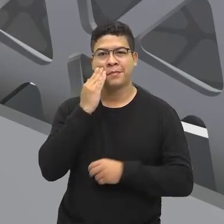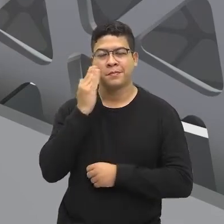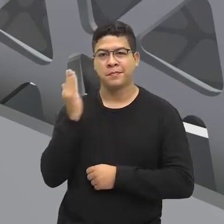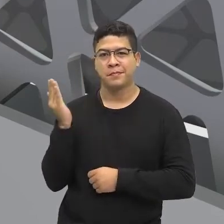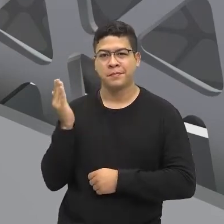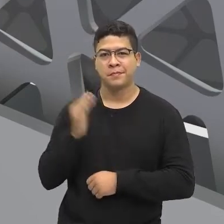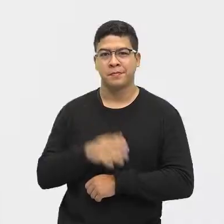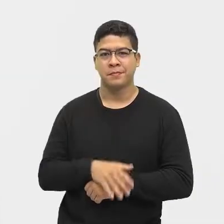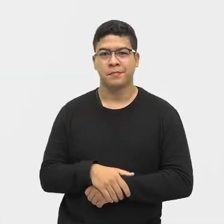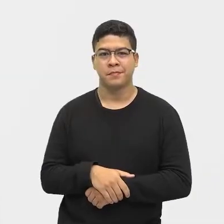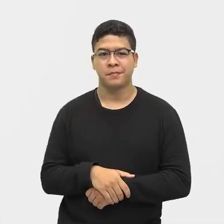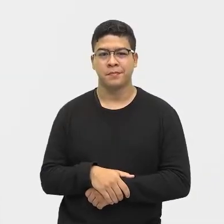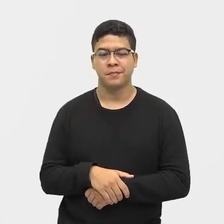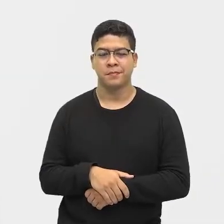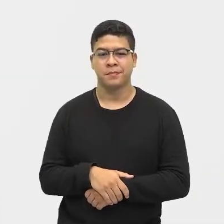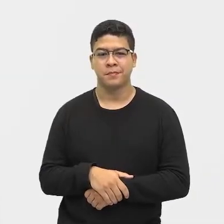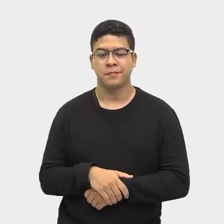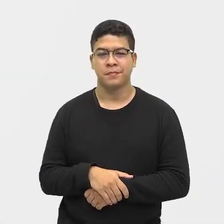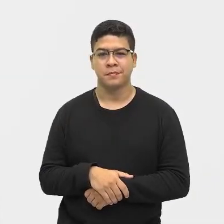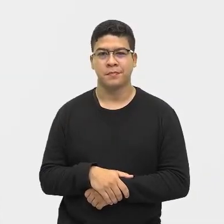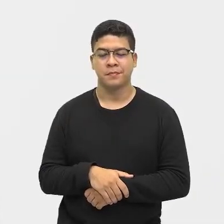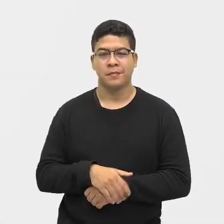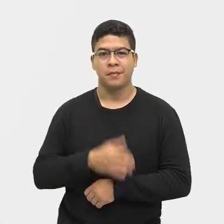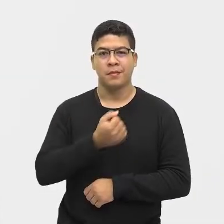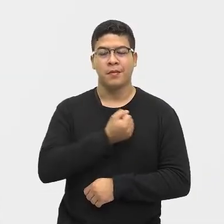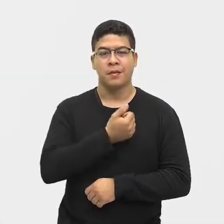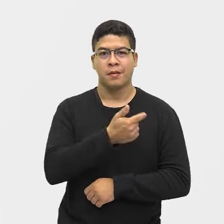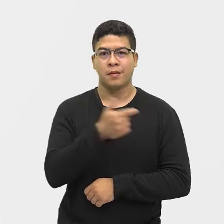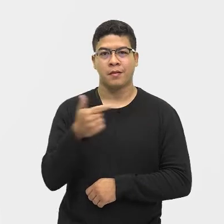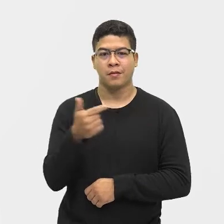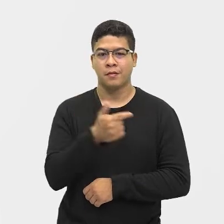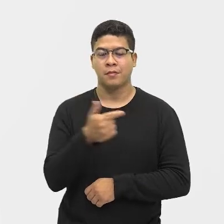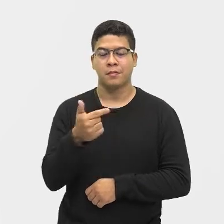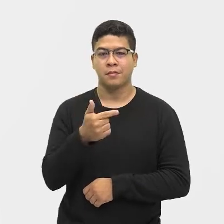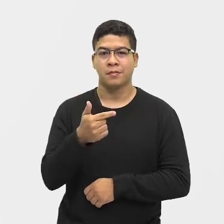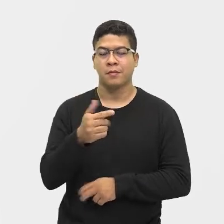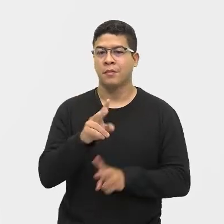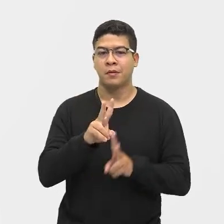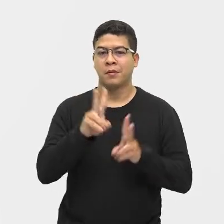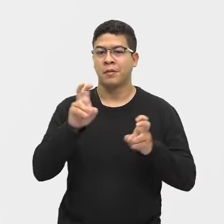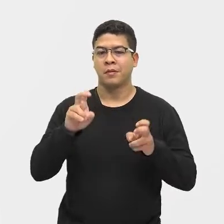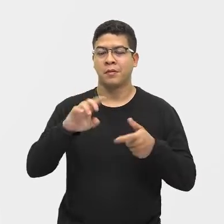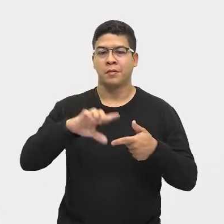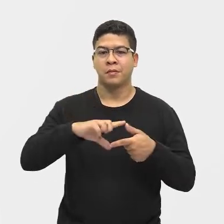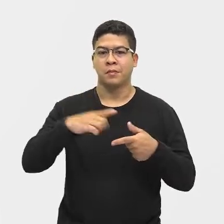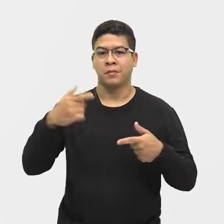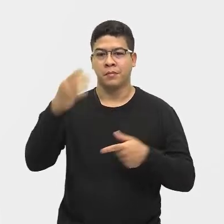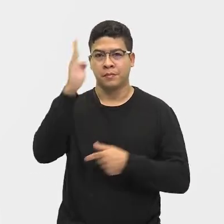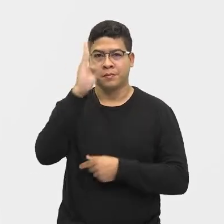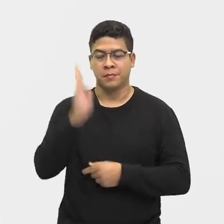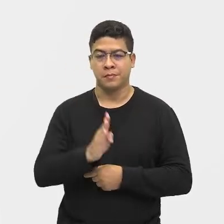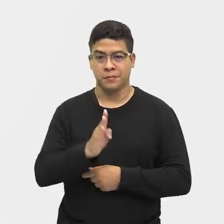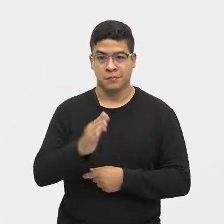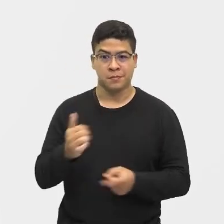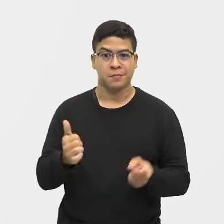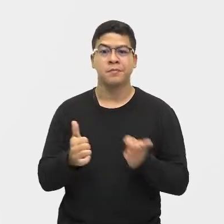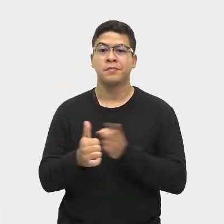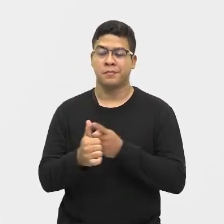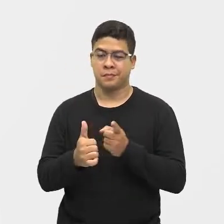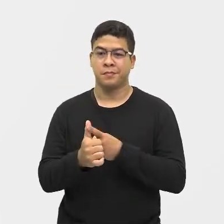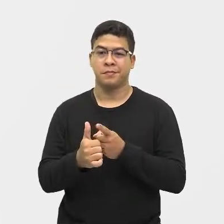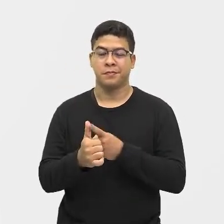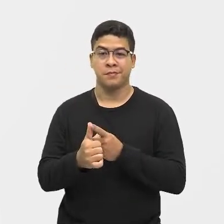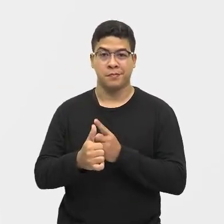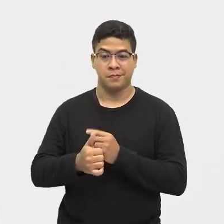olha só. Aula 22, objeto do conhecimento, modernismo no Brasil, primeira